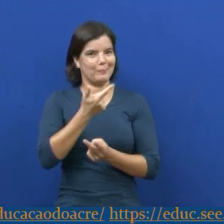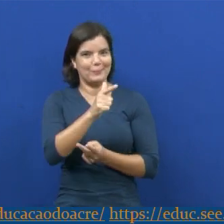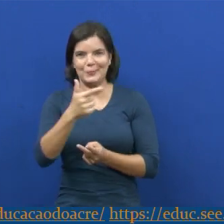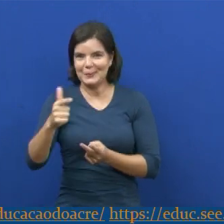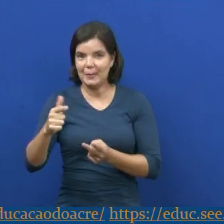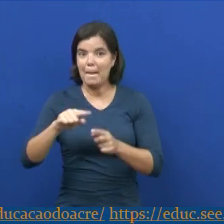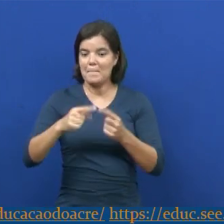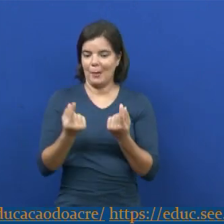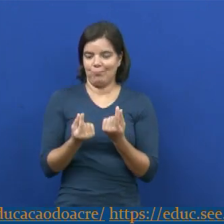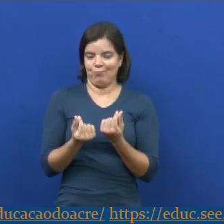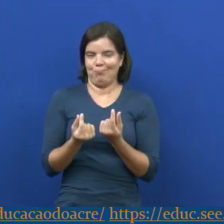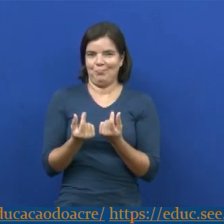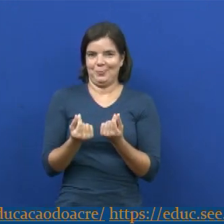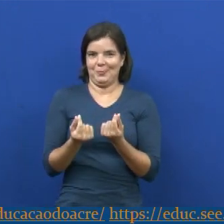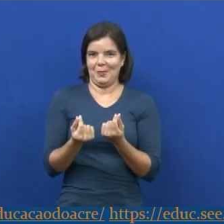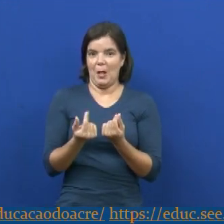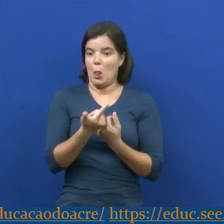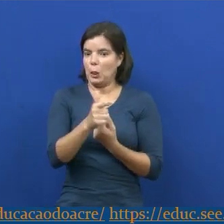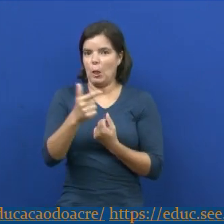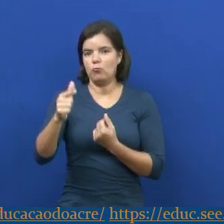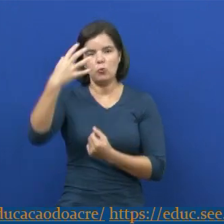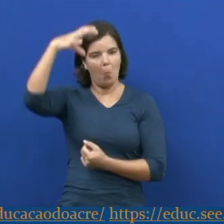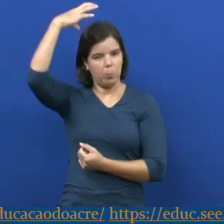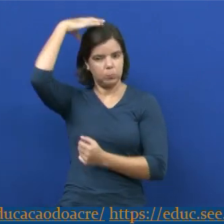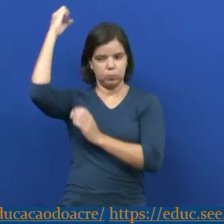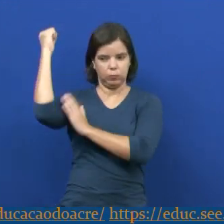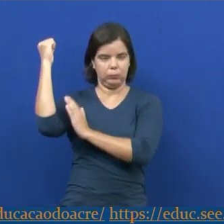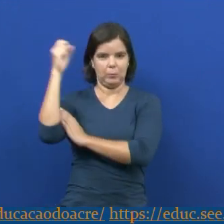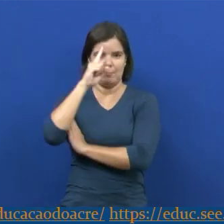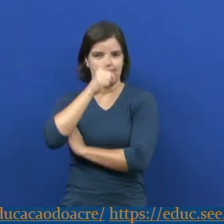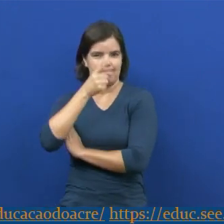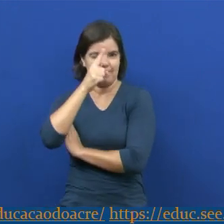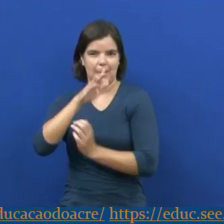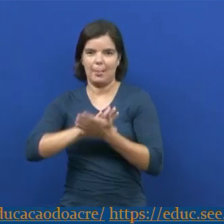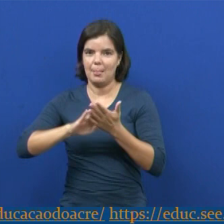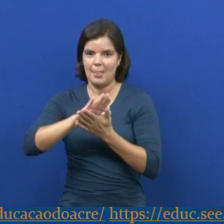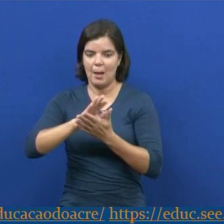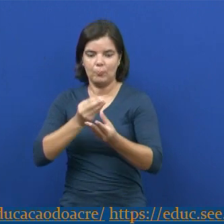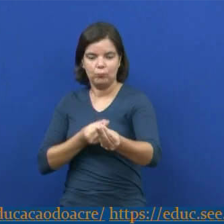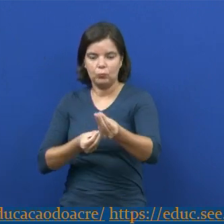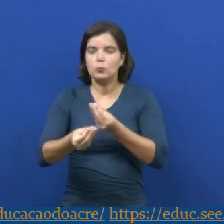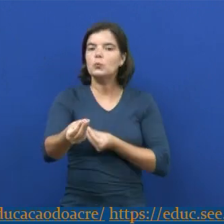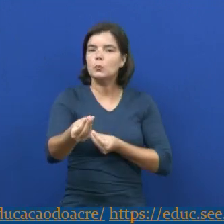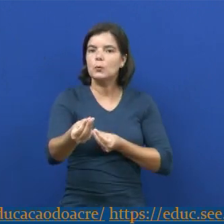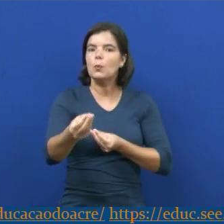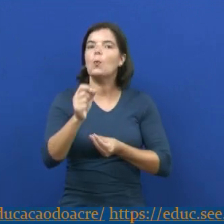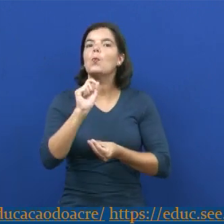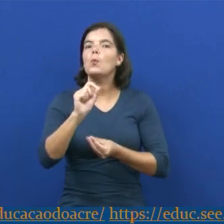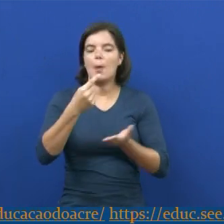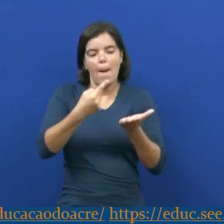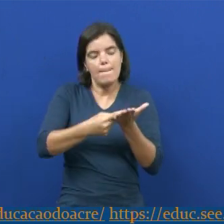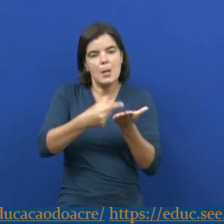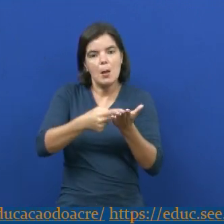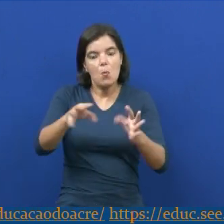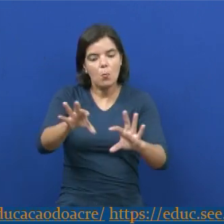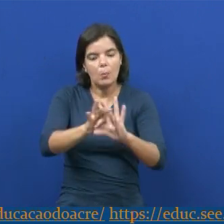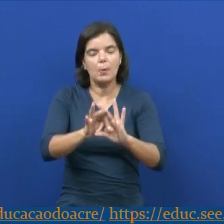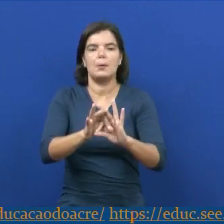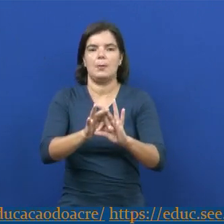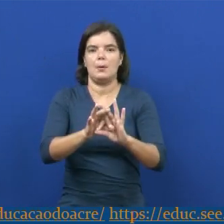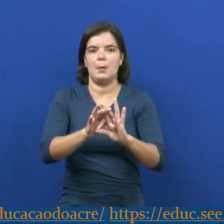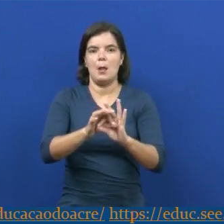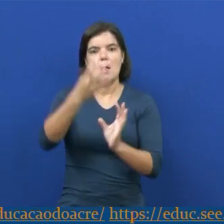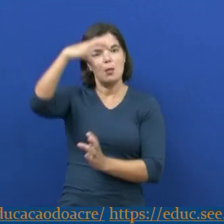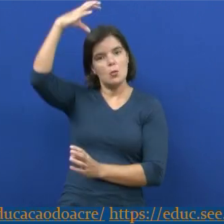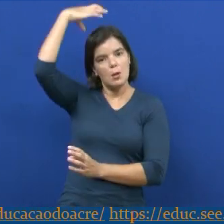poder aquisitivo, não tinha poder absoluto. E eles vão fazer uma troca, um acordo, uma aliança